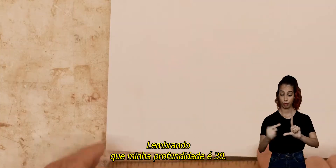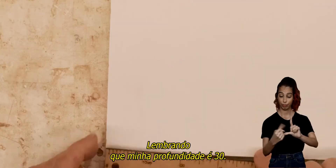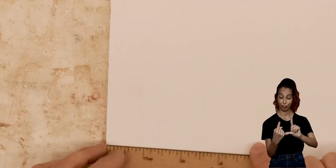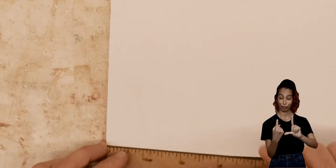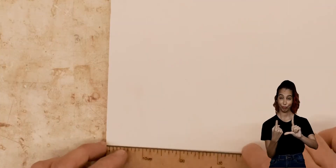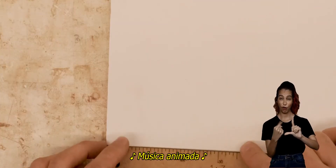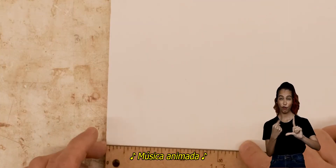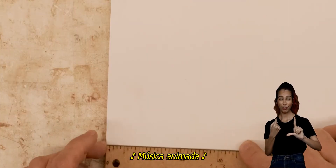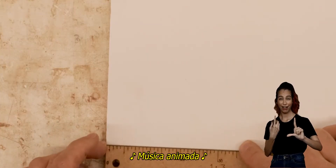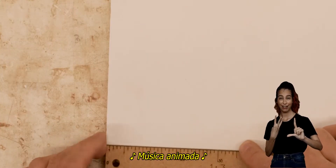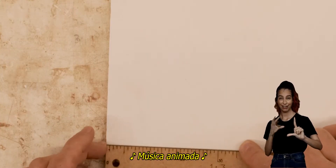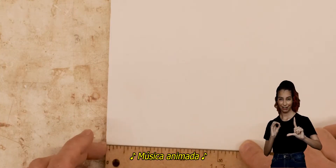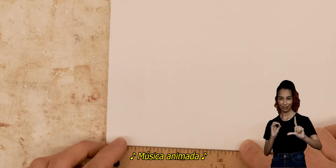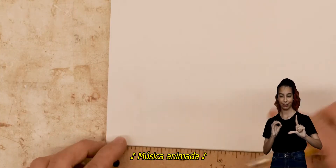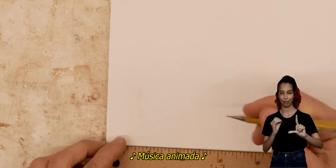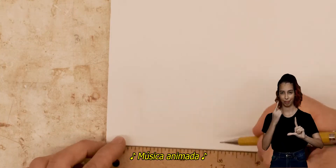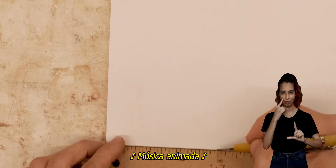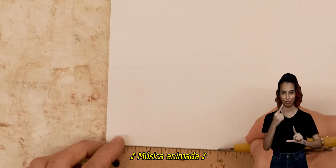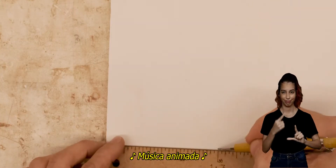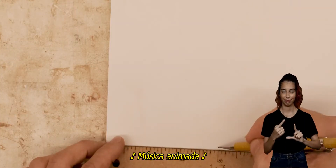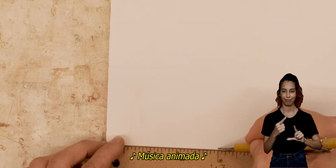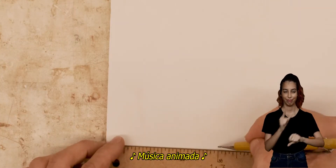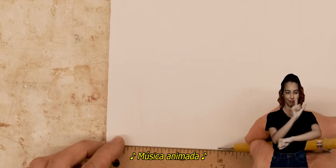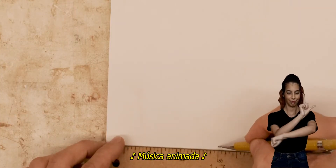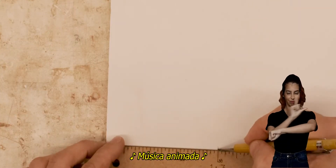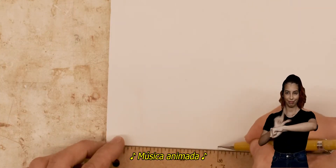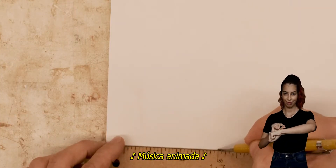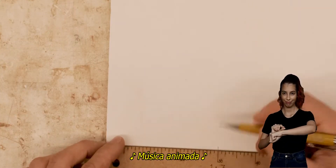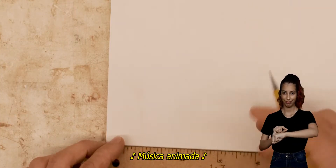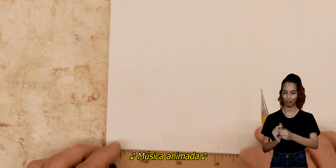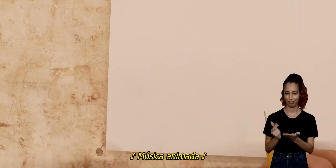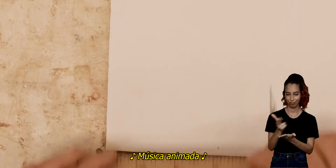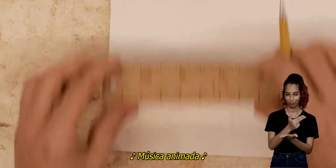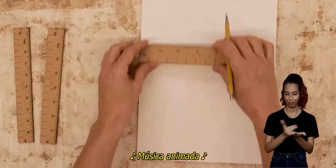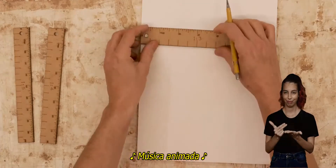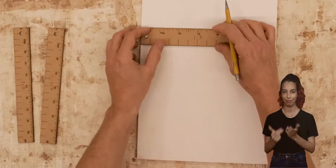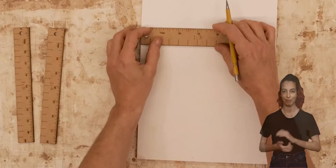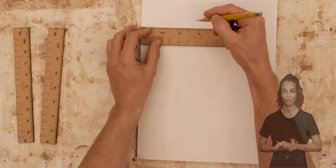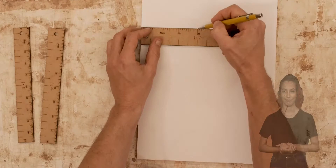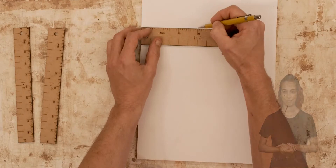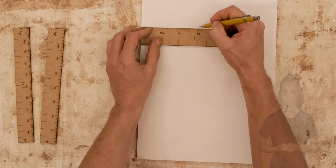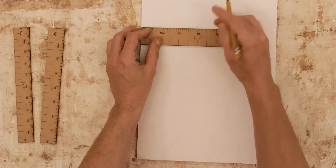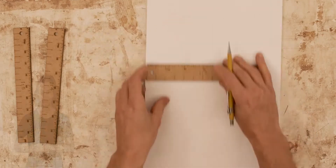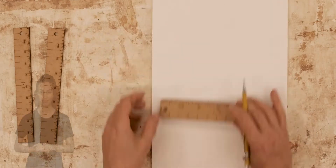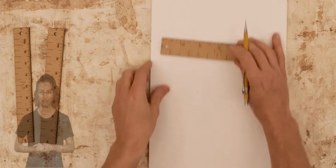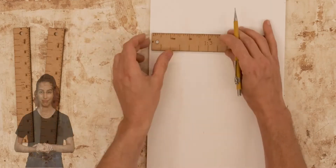30.